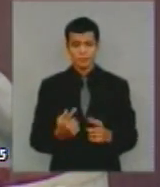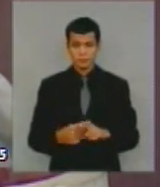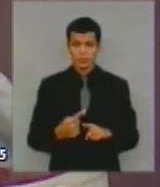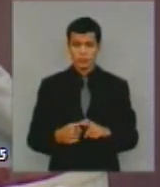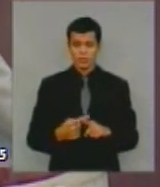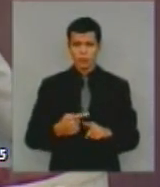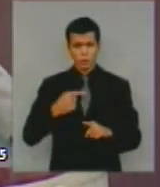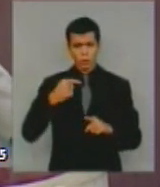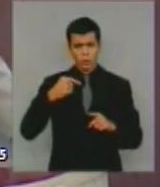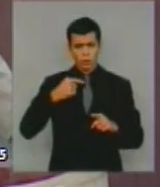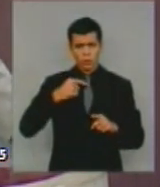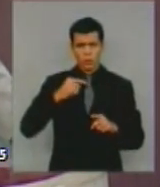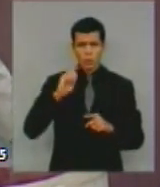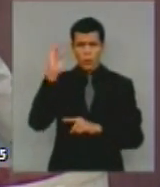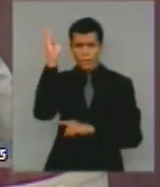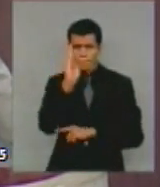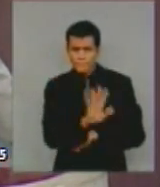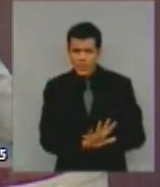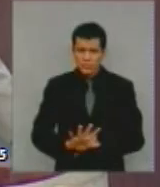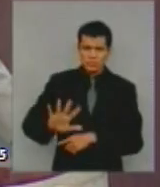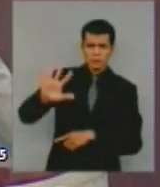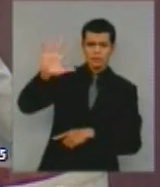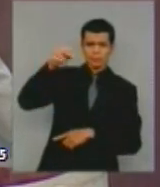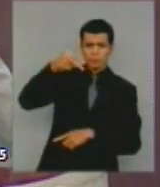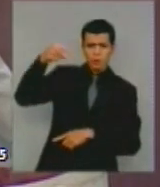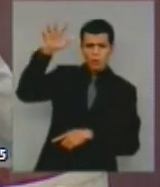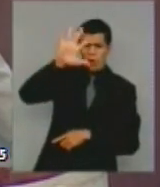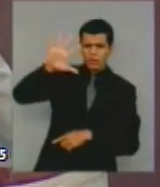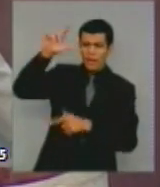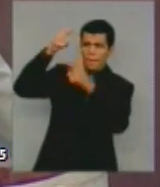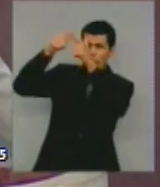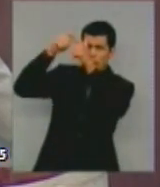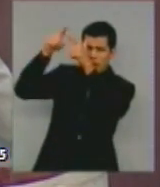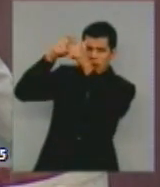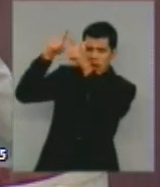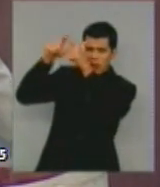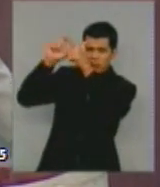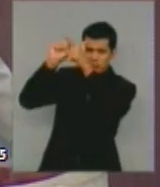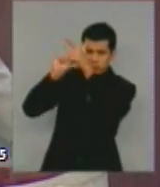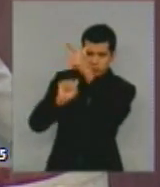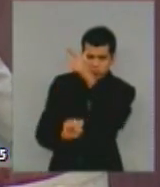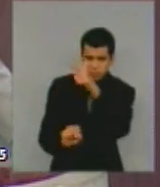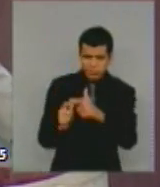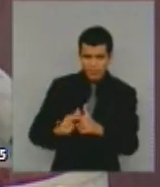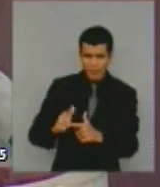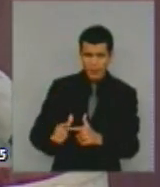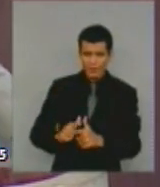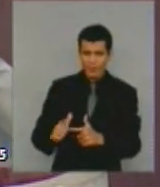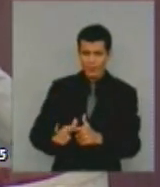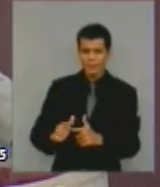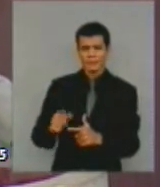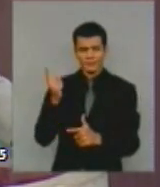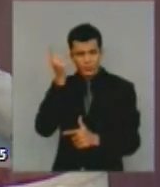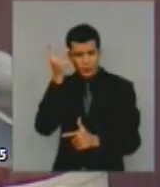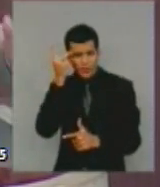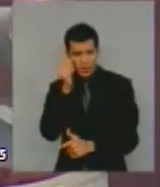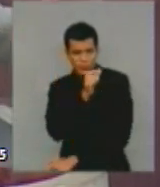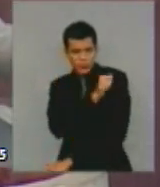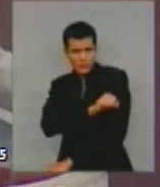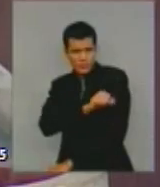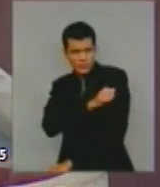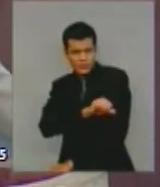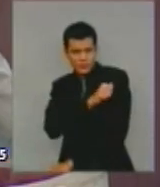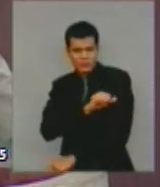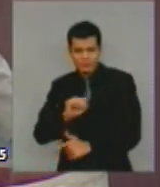do Nordeste, do semiárido nordestino, o problema da crise hídrica. Hoje, São Paulo e Rio